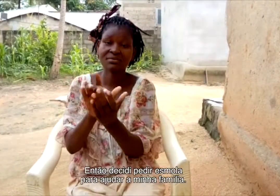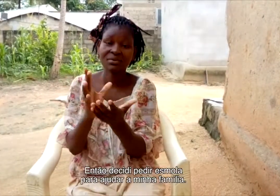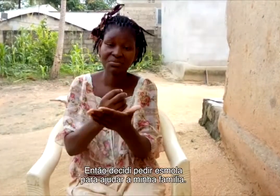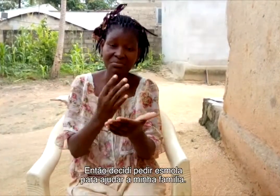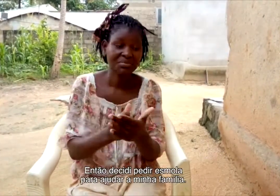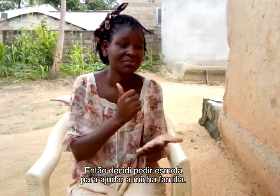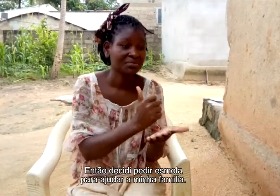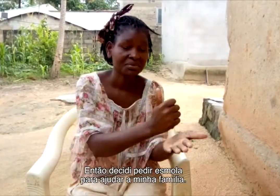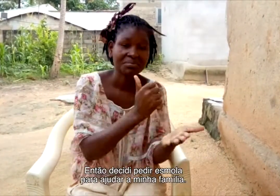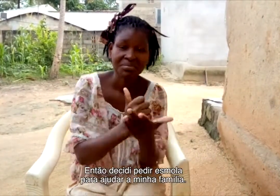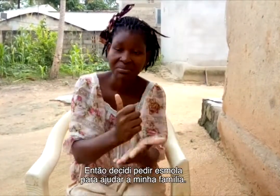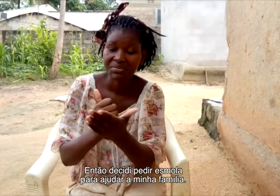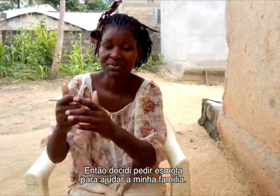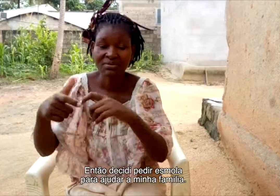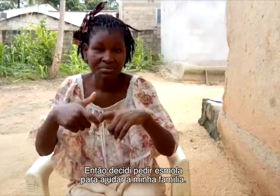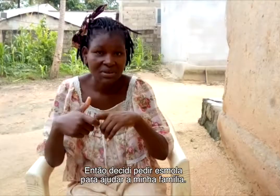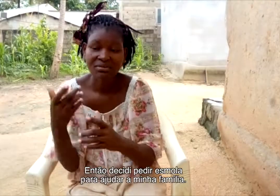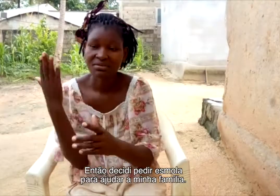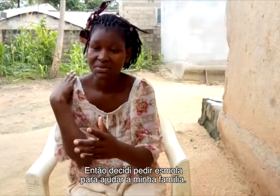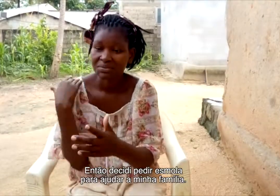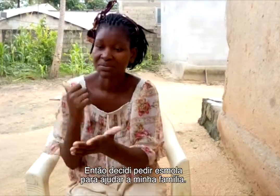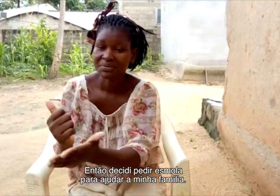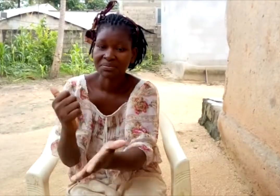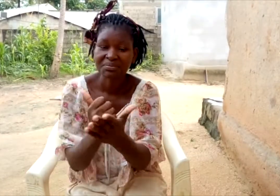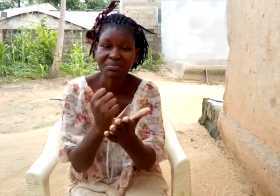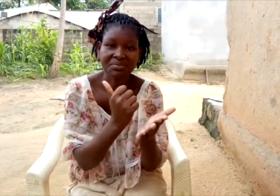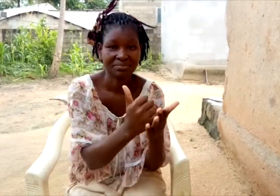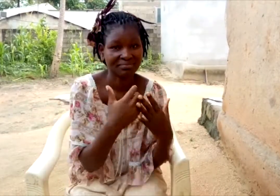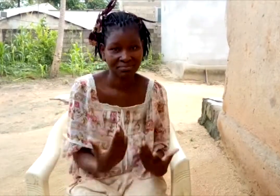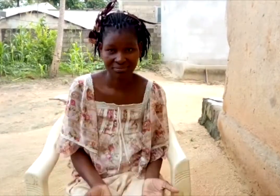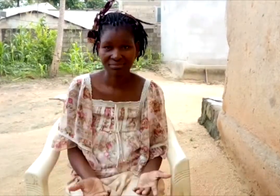Então decidi pedir esmola para ajudar a minha família.